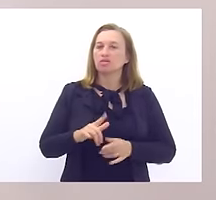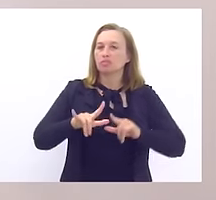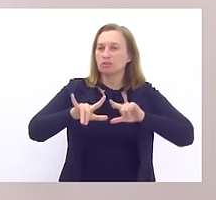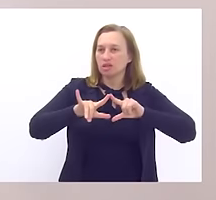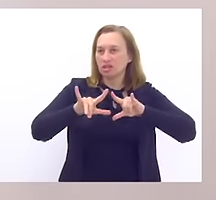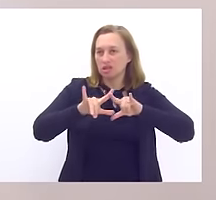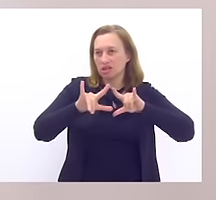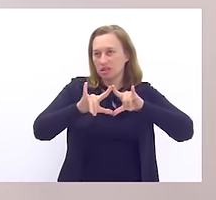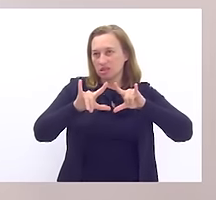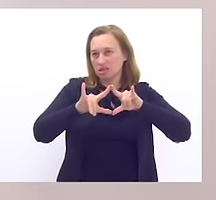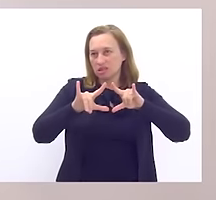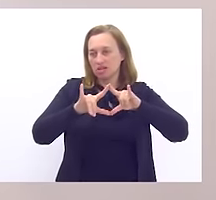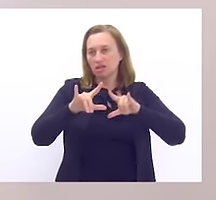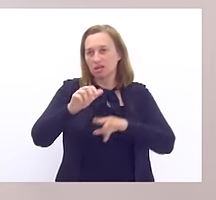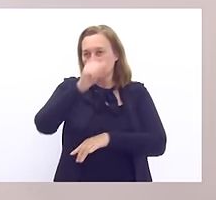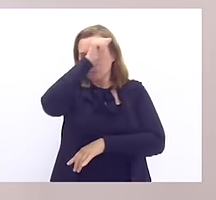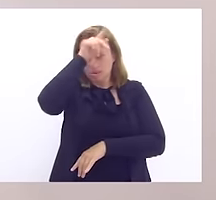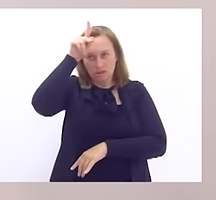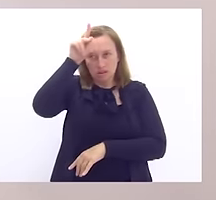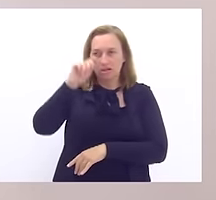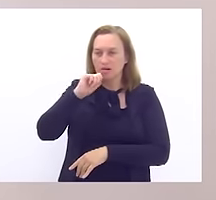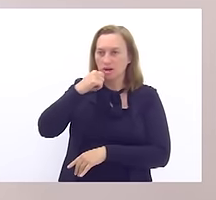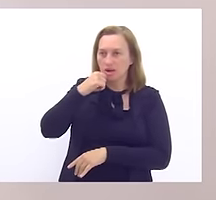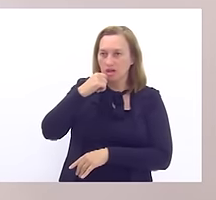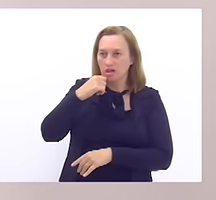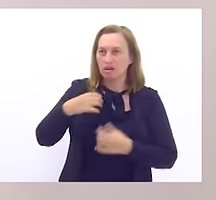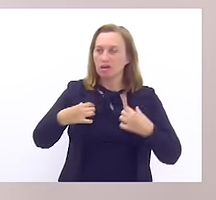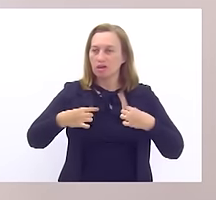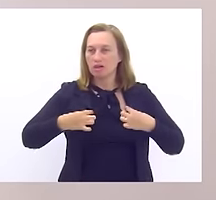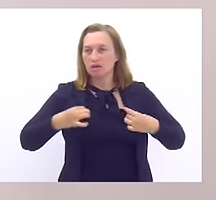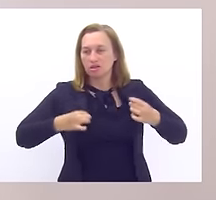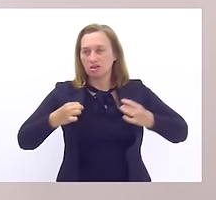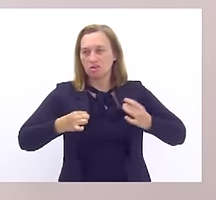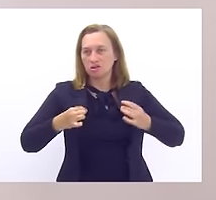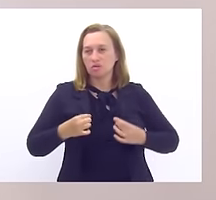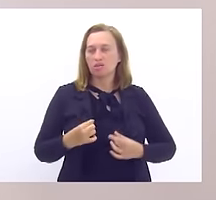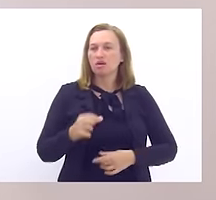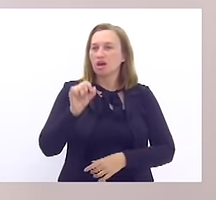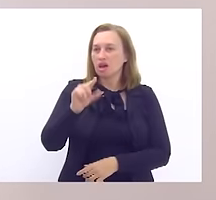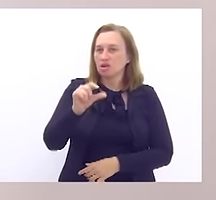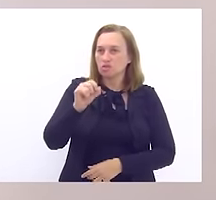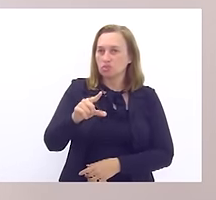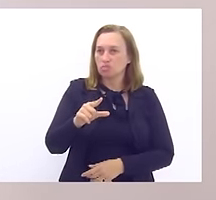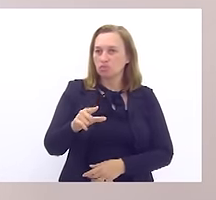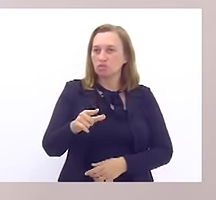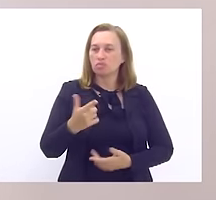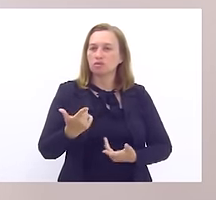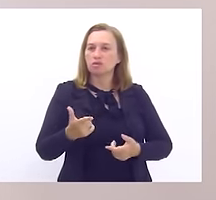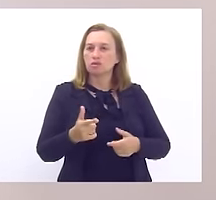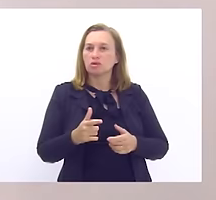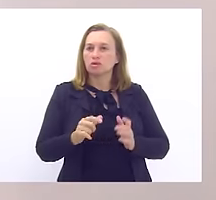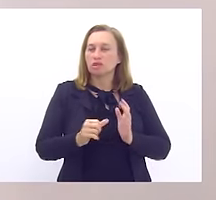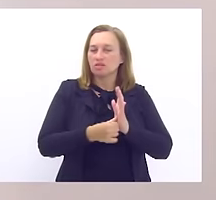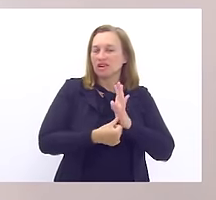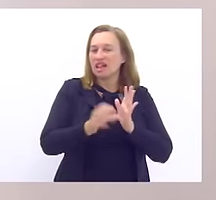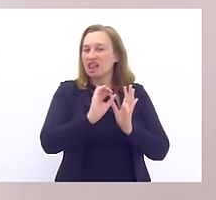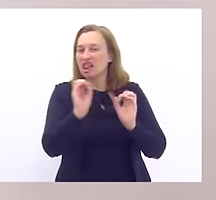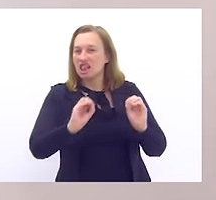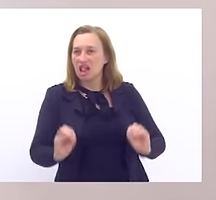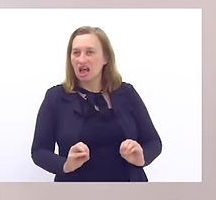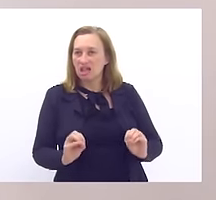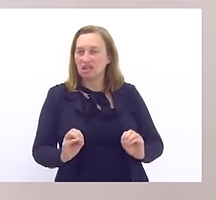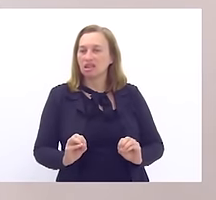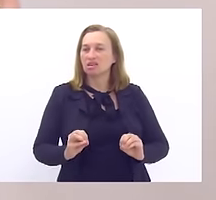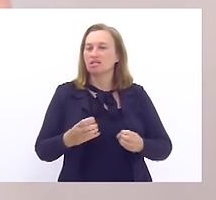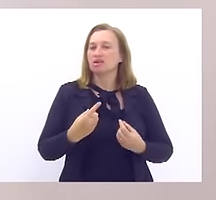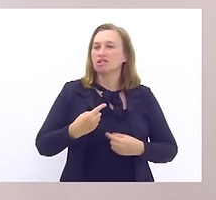do seu Eduardo Paes na prefeitura do Rio que são os agentes de colete Azul sem identificação que saem por aí barbarizando em detrimento